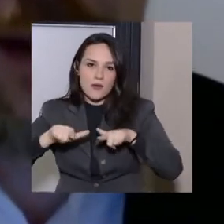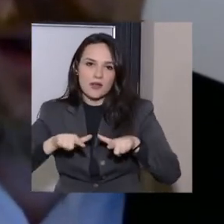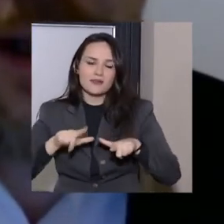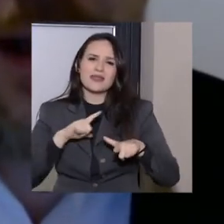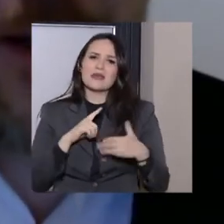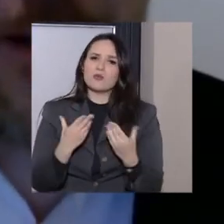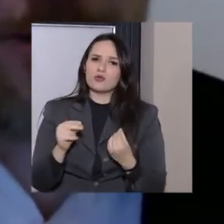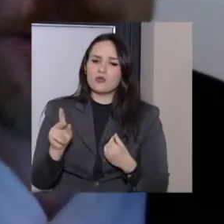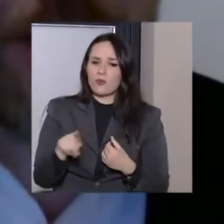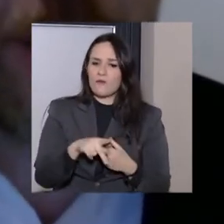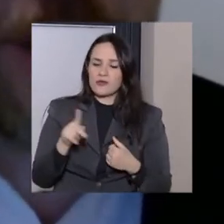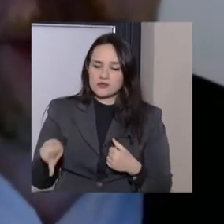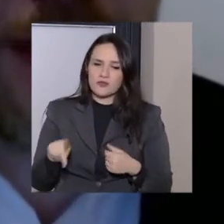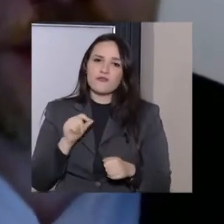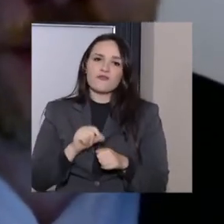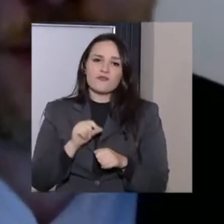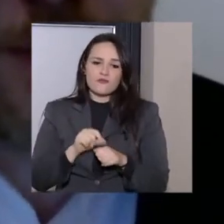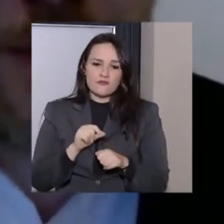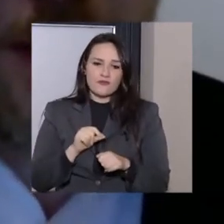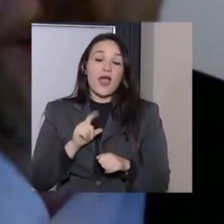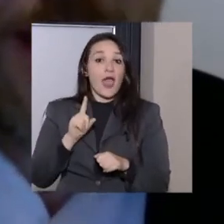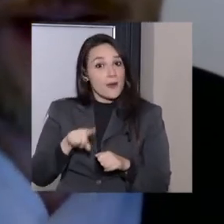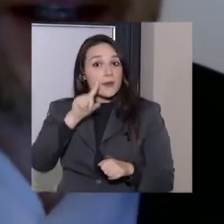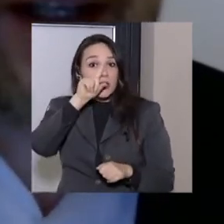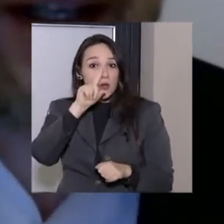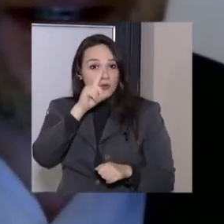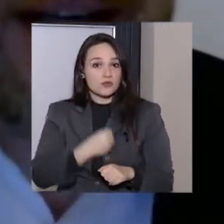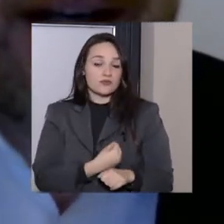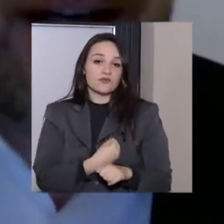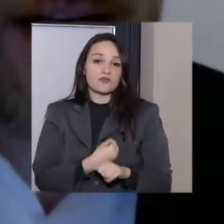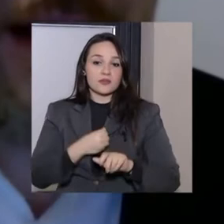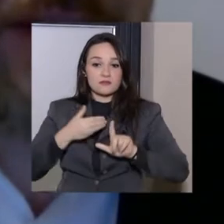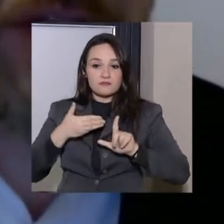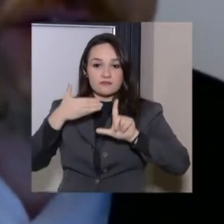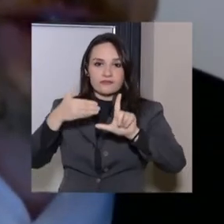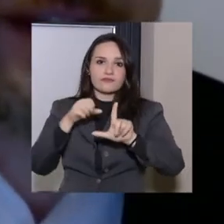deles em grupo de risco, para que